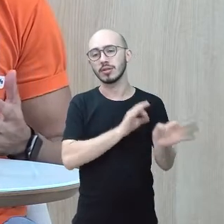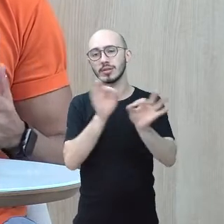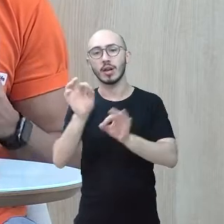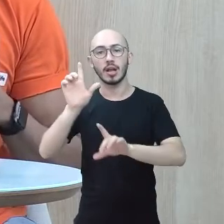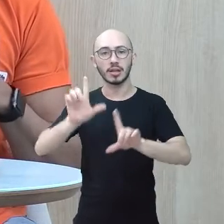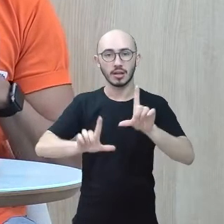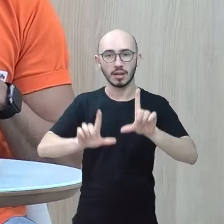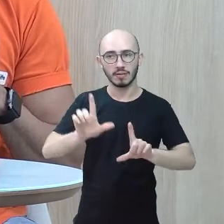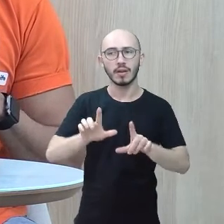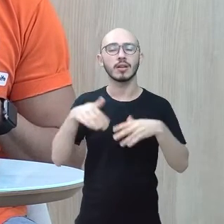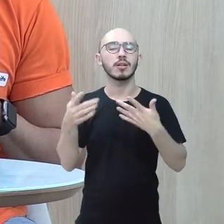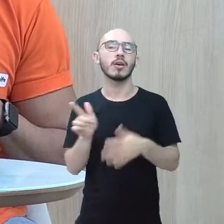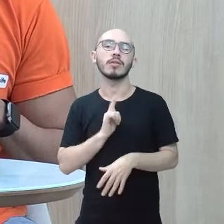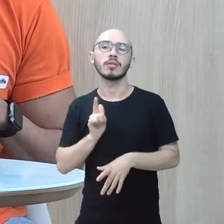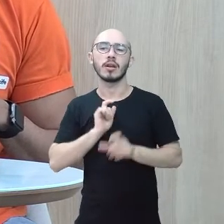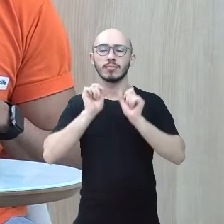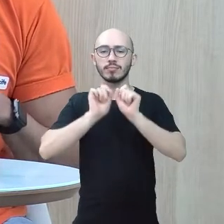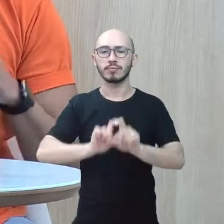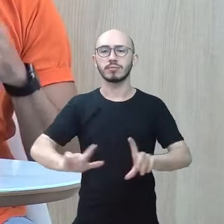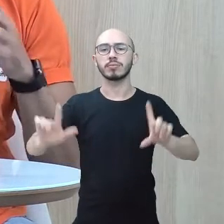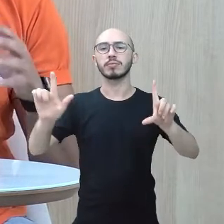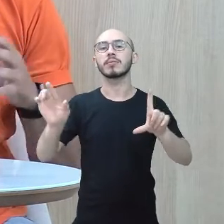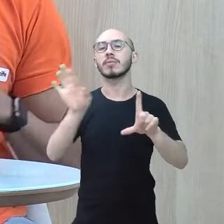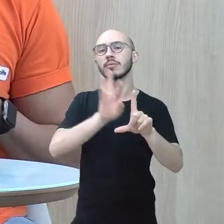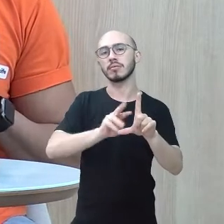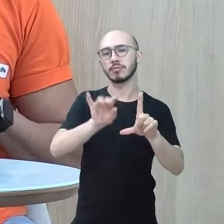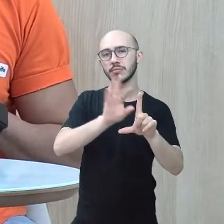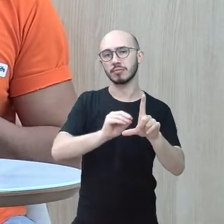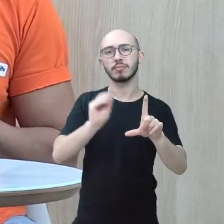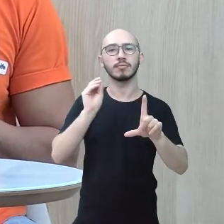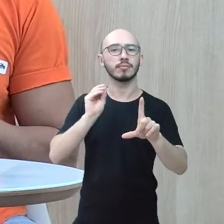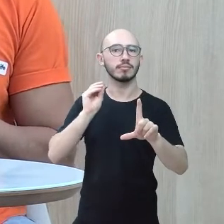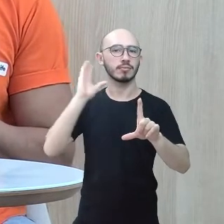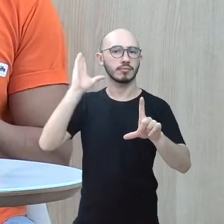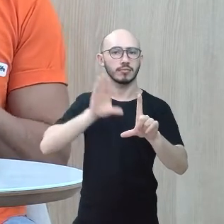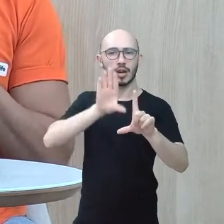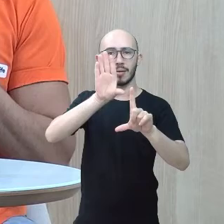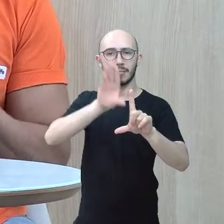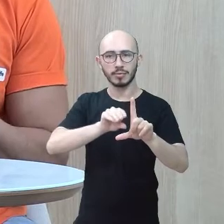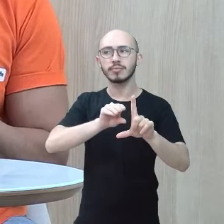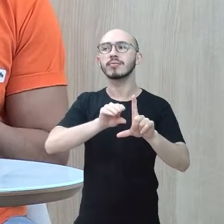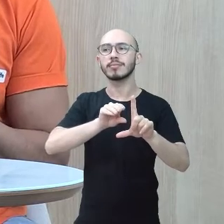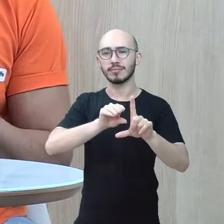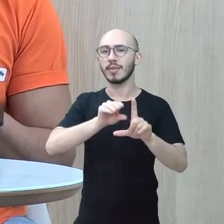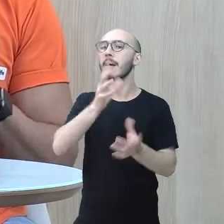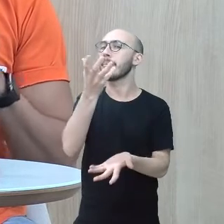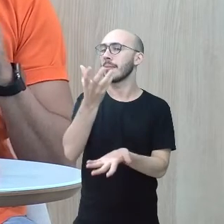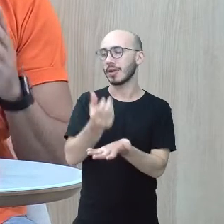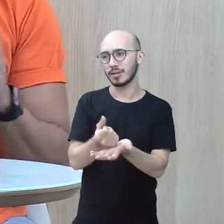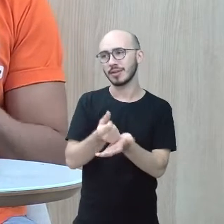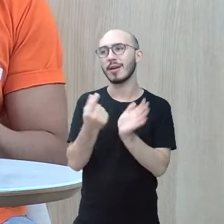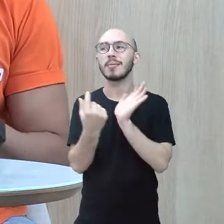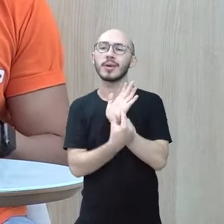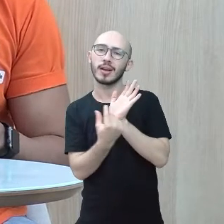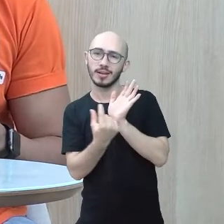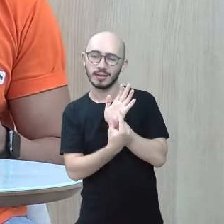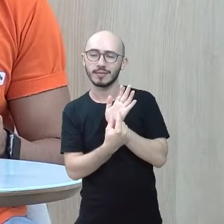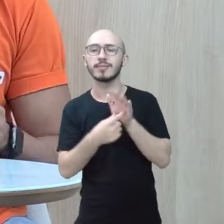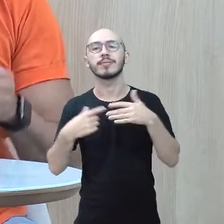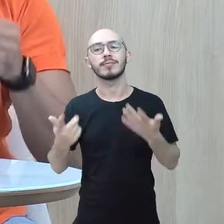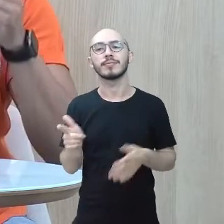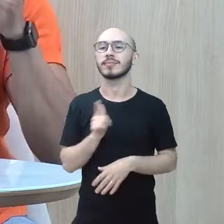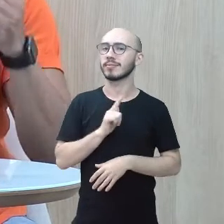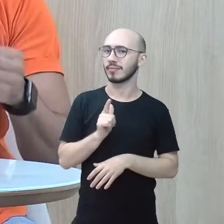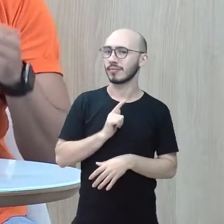TV, vai aparecer aí, o vídeo vai colocar 2 QR Codes, você vai pegar o seu celular e vai posicionar no QR